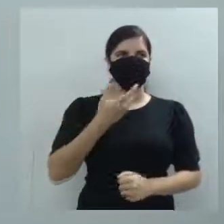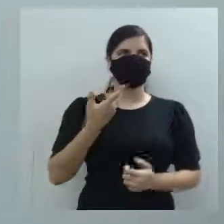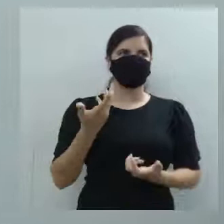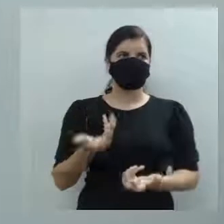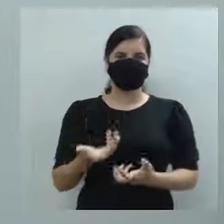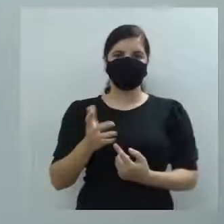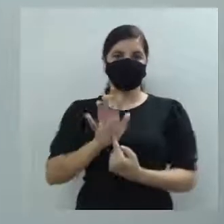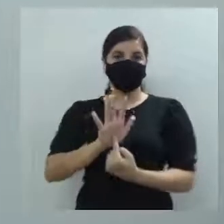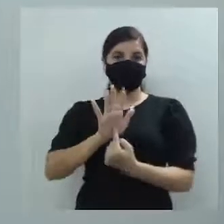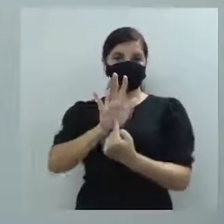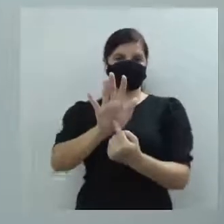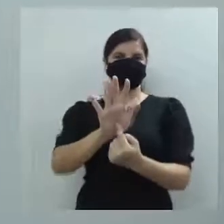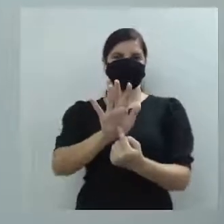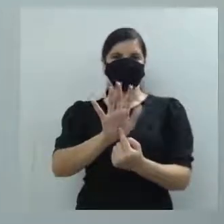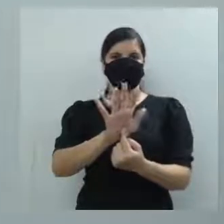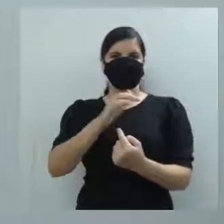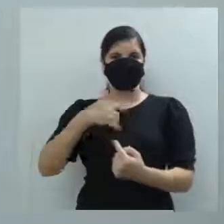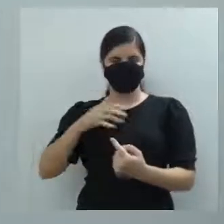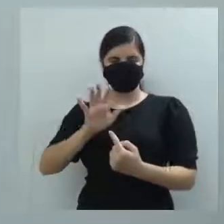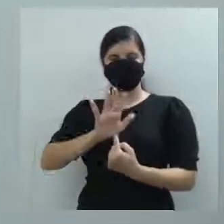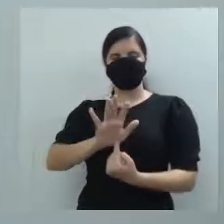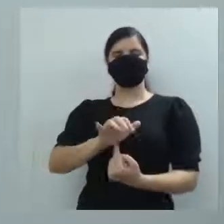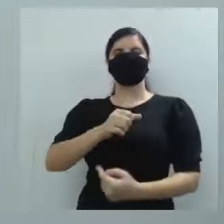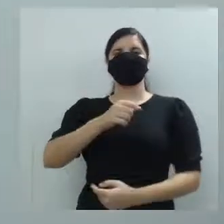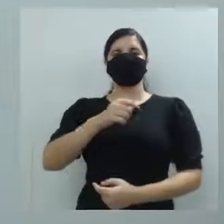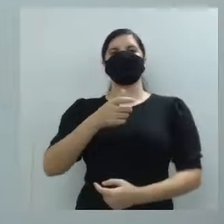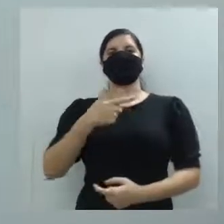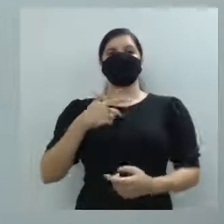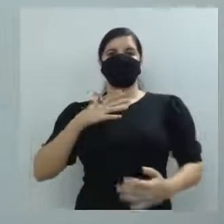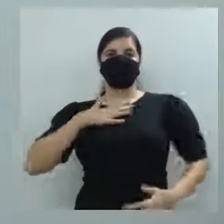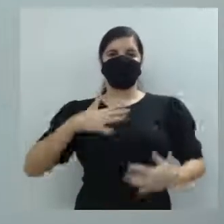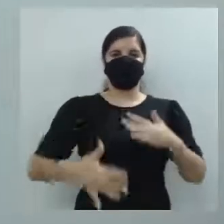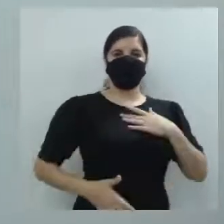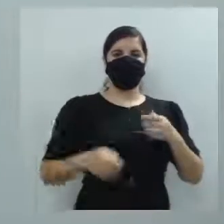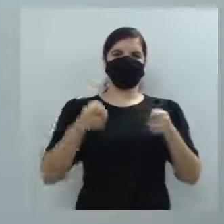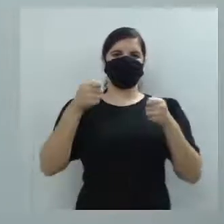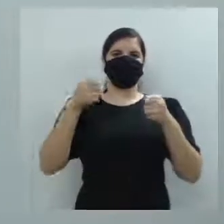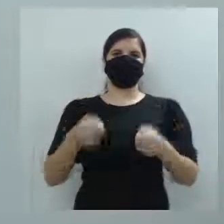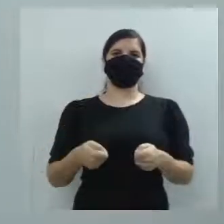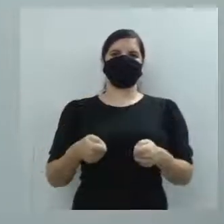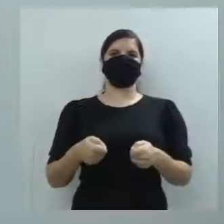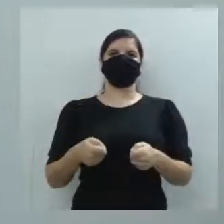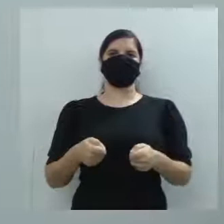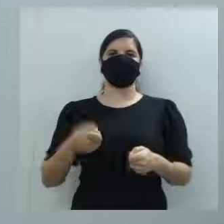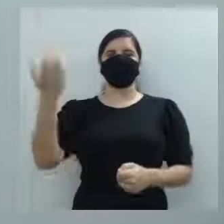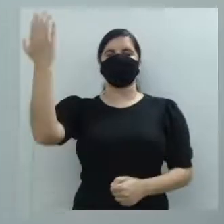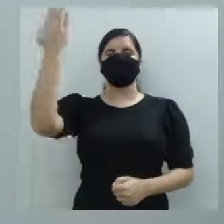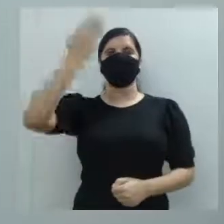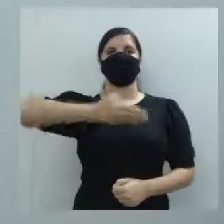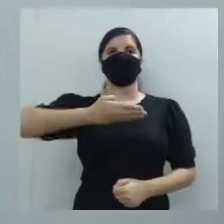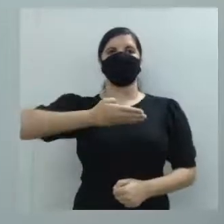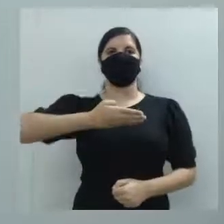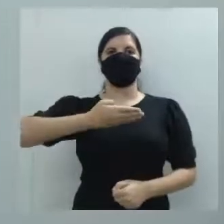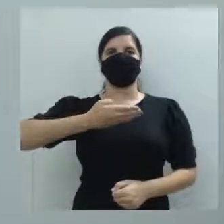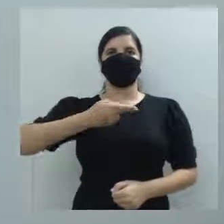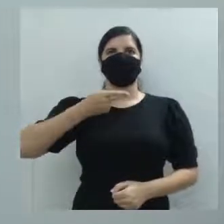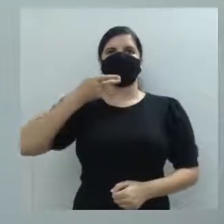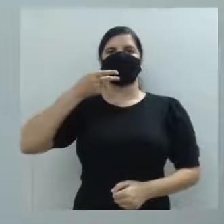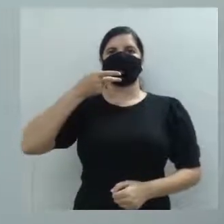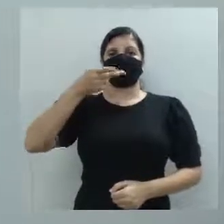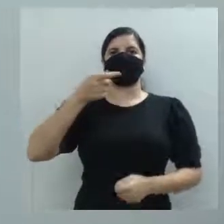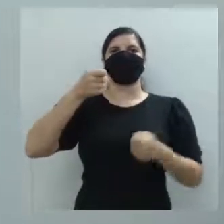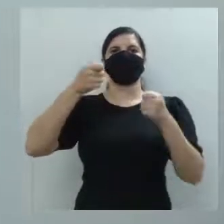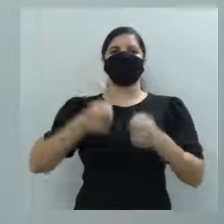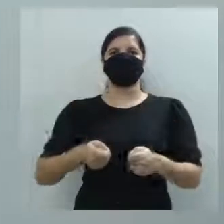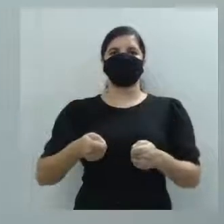que o apresentador ele tem uma postura tanto corporal quanto o que? Ele firma, certo? É um tom mais solene o da